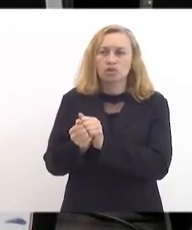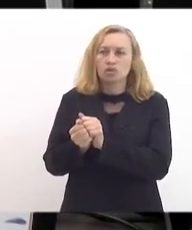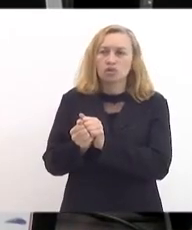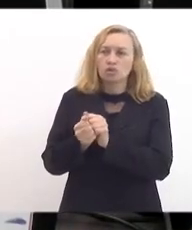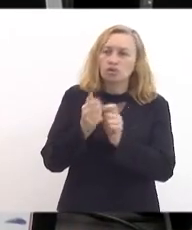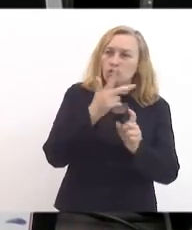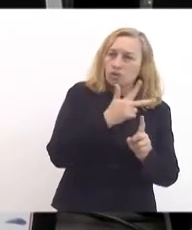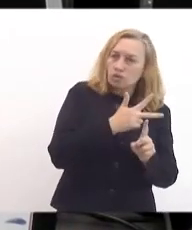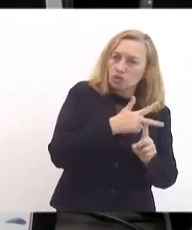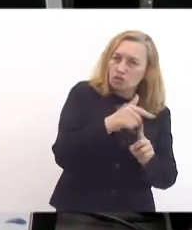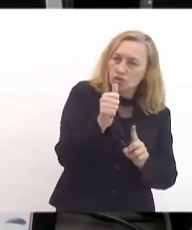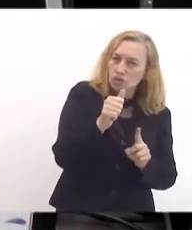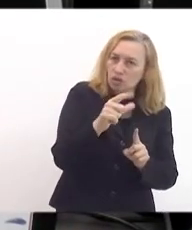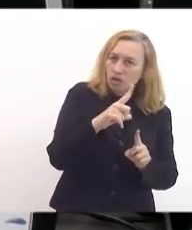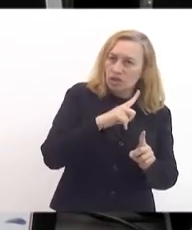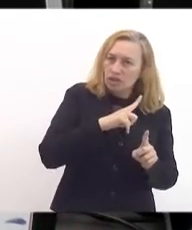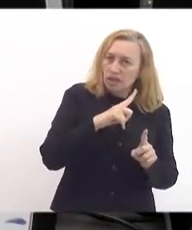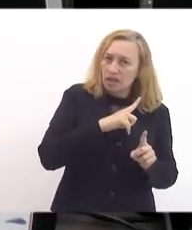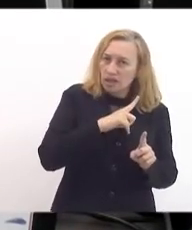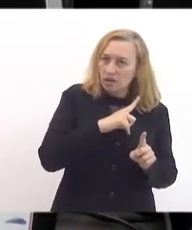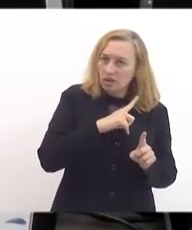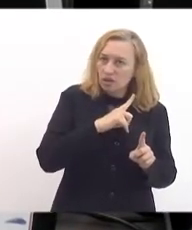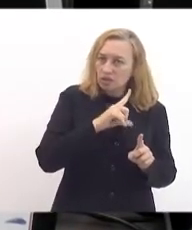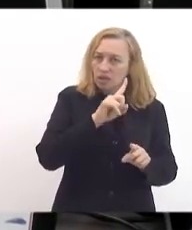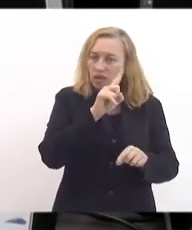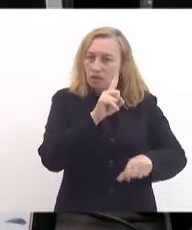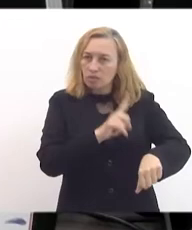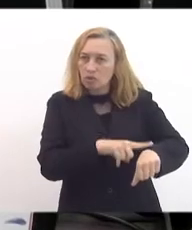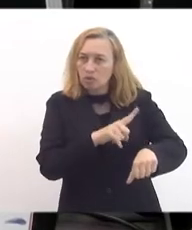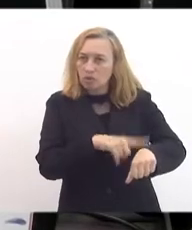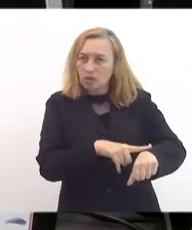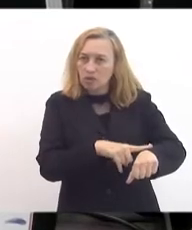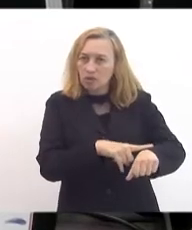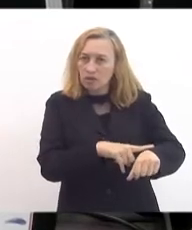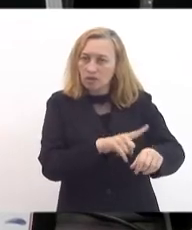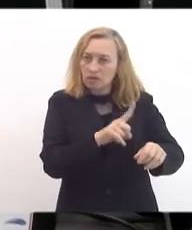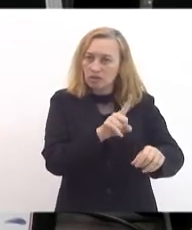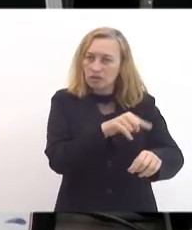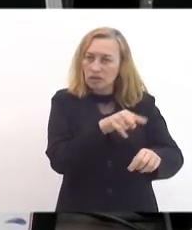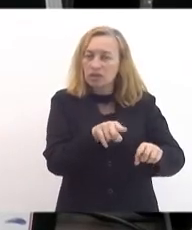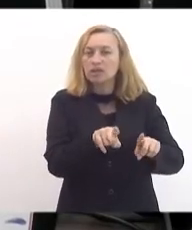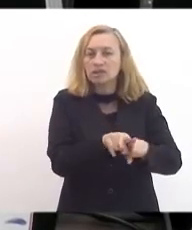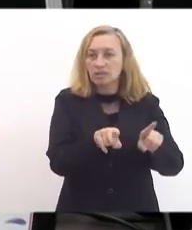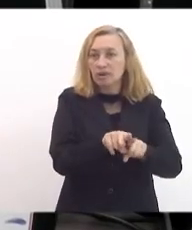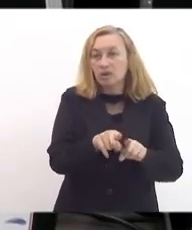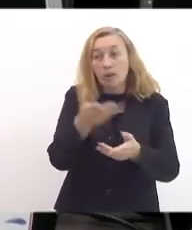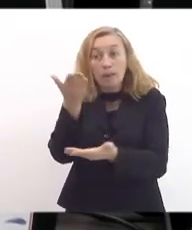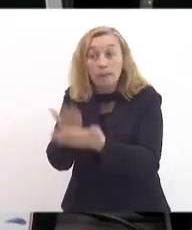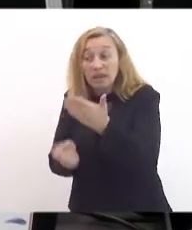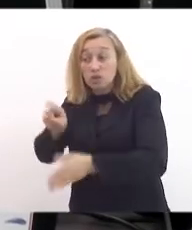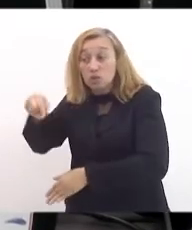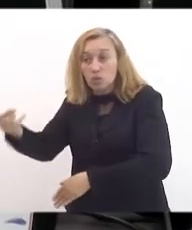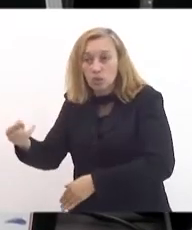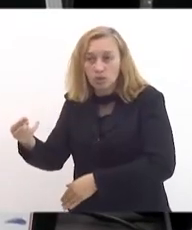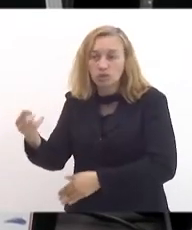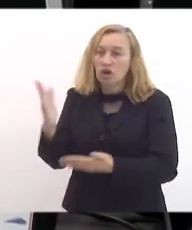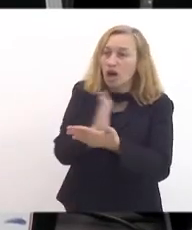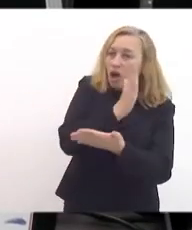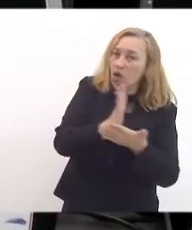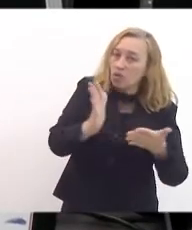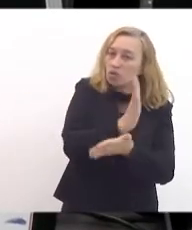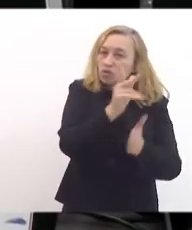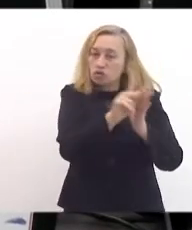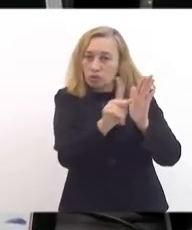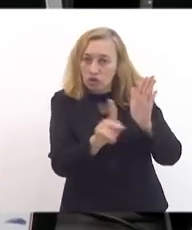que advirão daquela renúncia com as perdas que se colocaram de outro lado eventualmente em alguns projetos